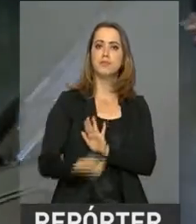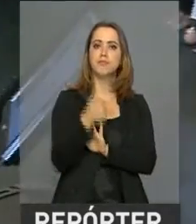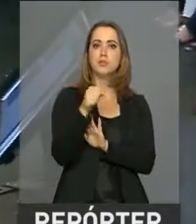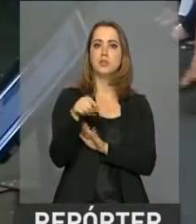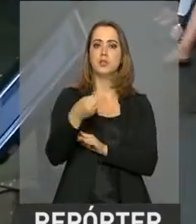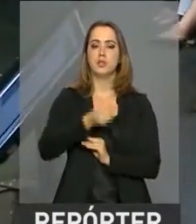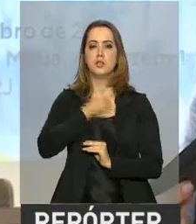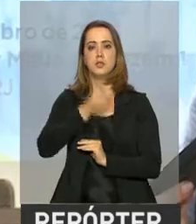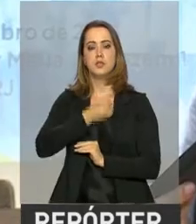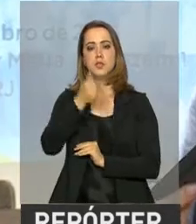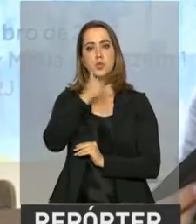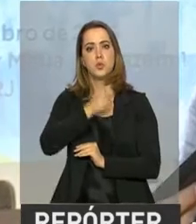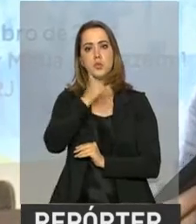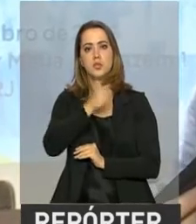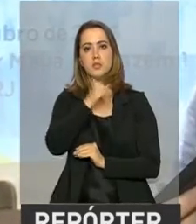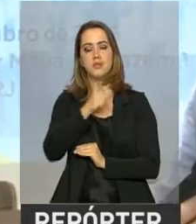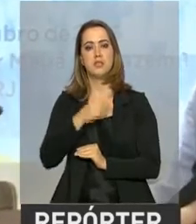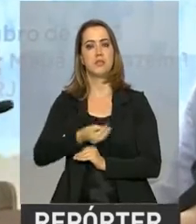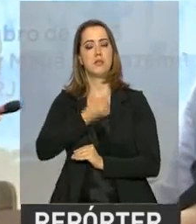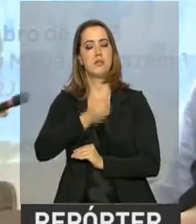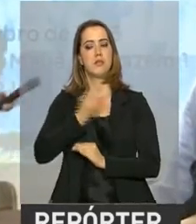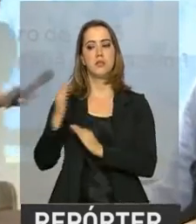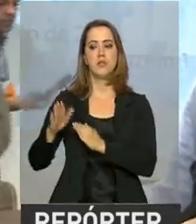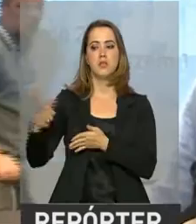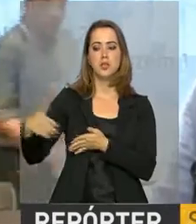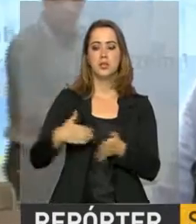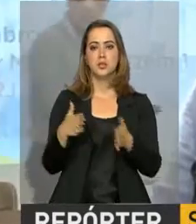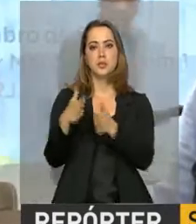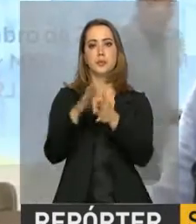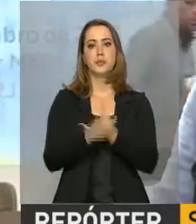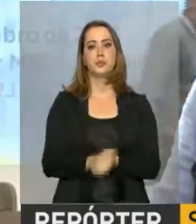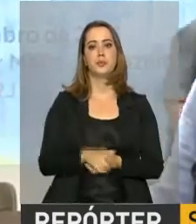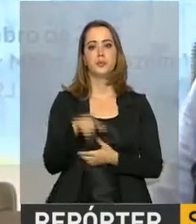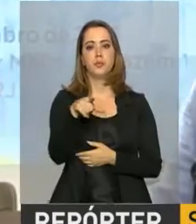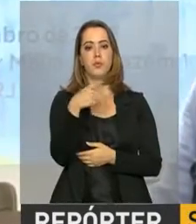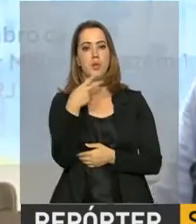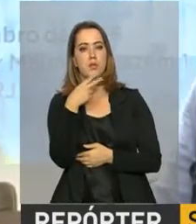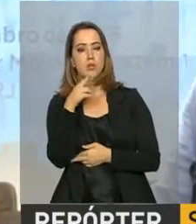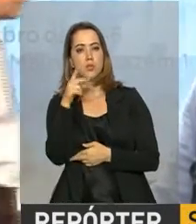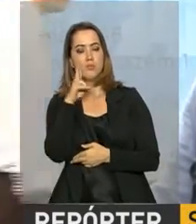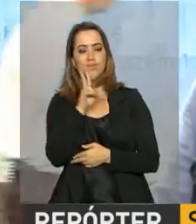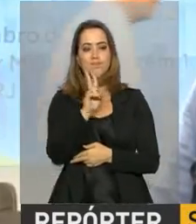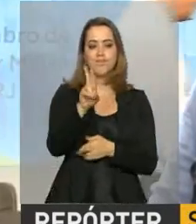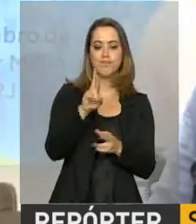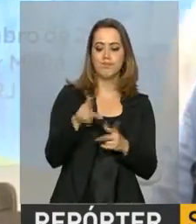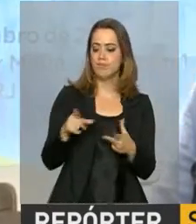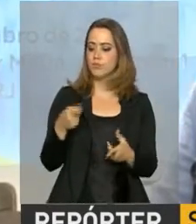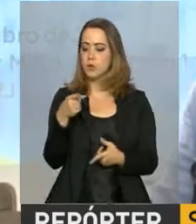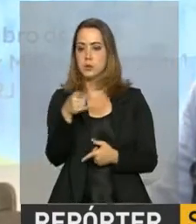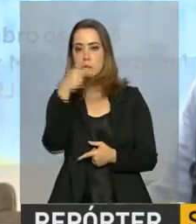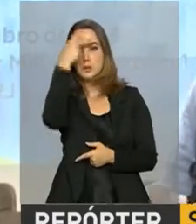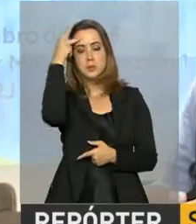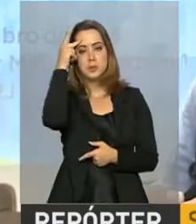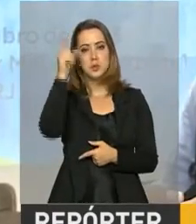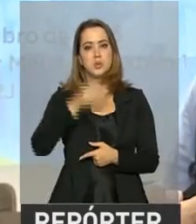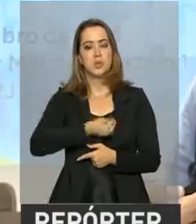vivem nas ruas. Para a gente ter um olhar diferenciado das meninas moradoras de